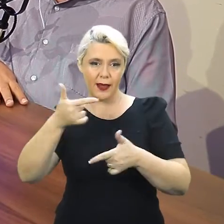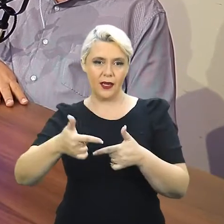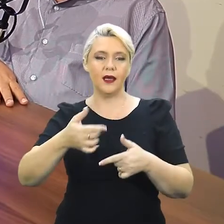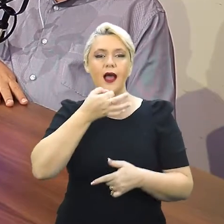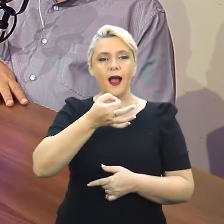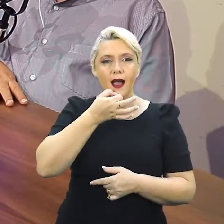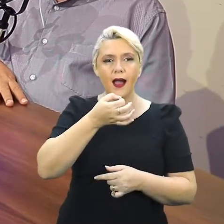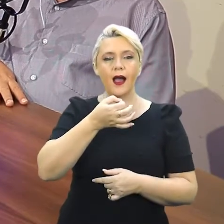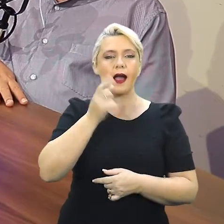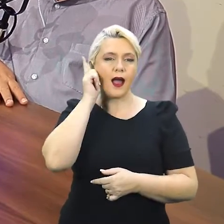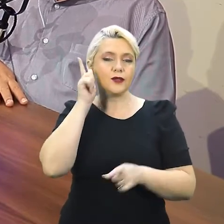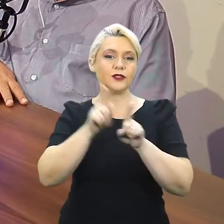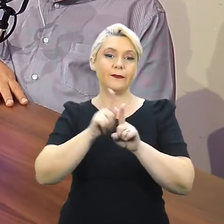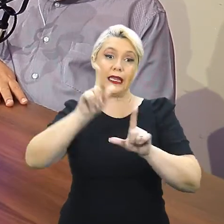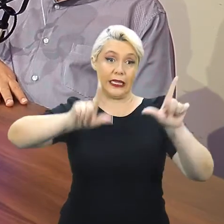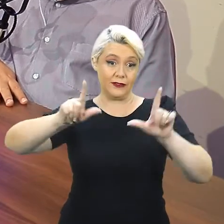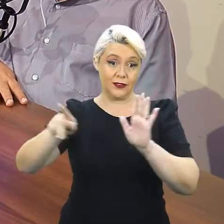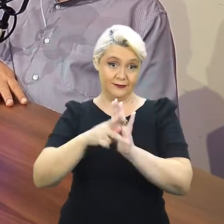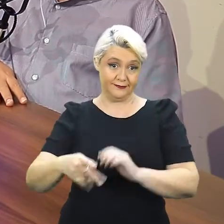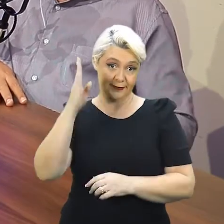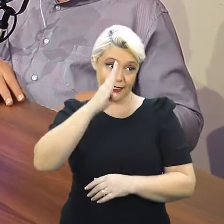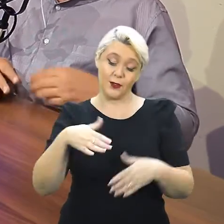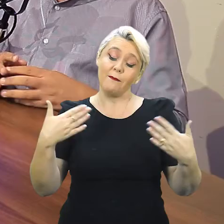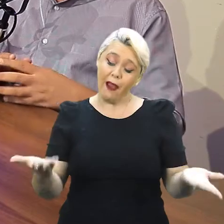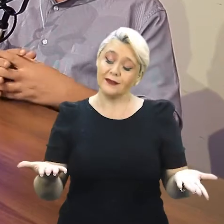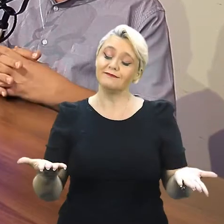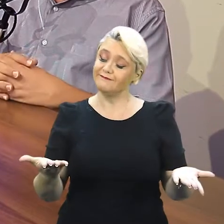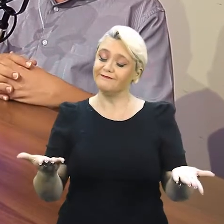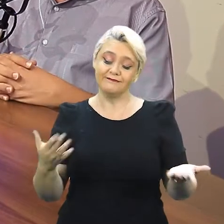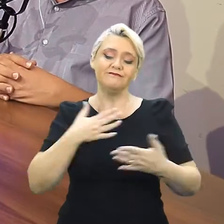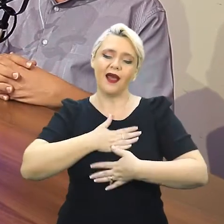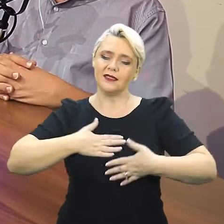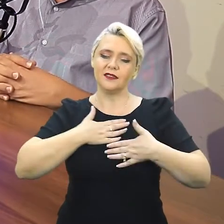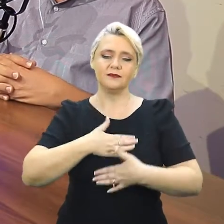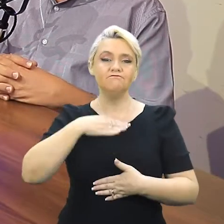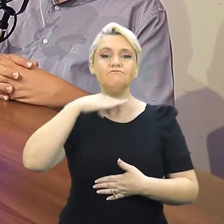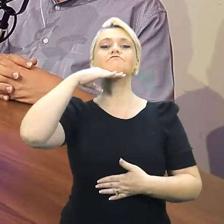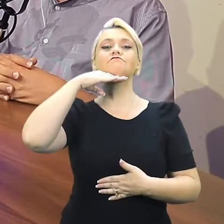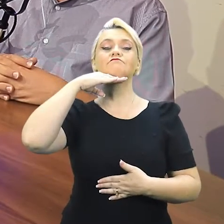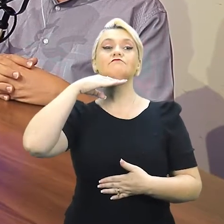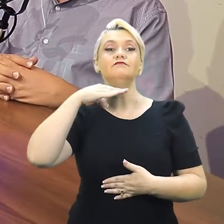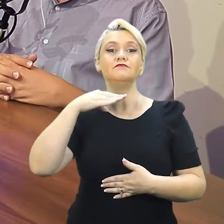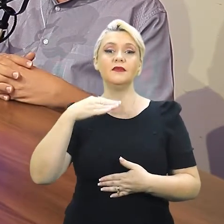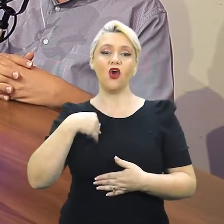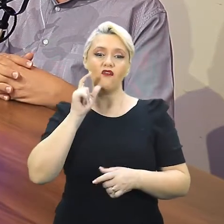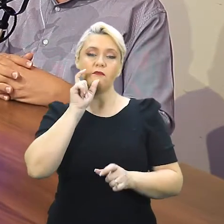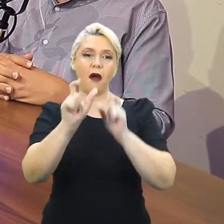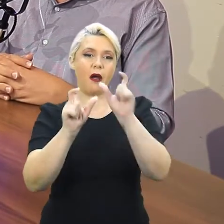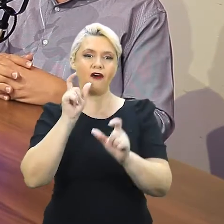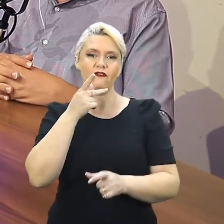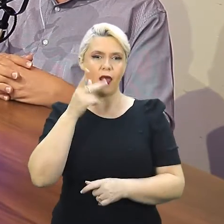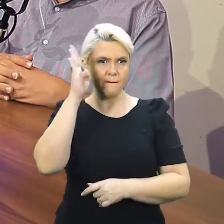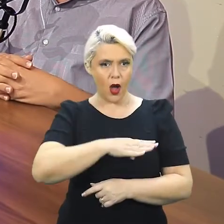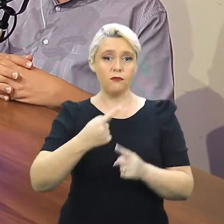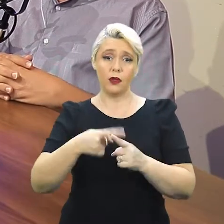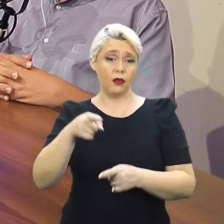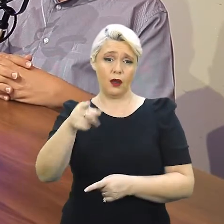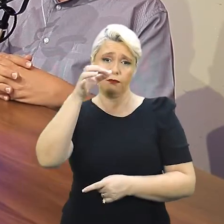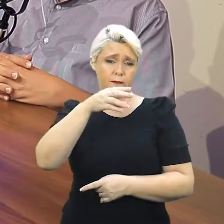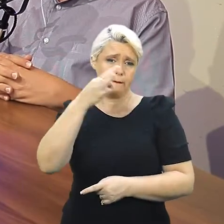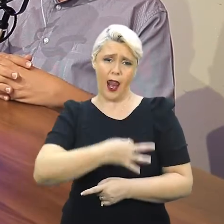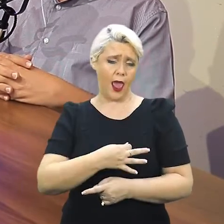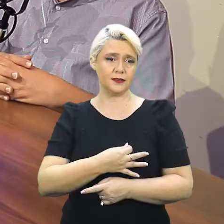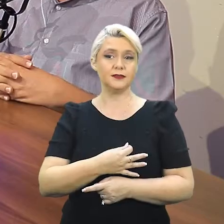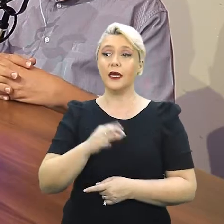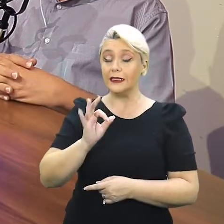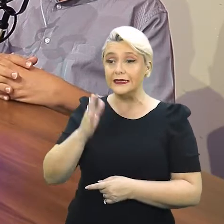televisão deste país. Mas, enfim, prazerosamente, de cabeça erguida, até porque eu falei Sim. mal do prefeito, porque realmente ele merecia. Isso